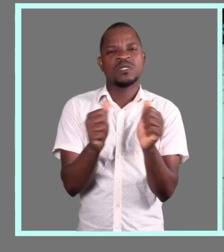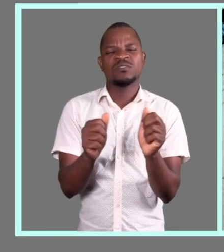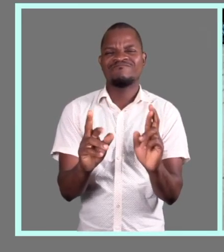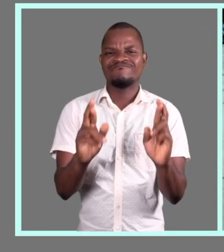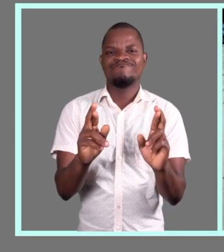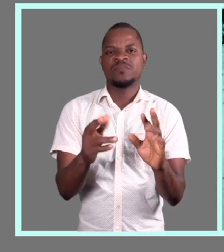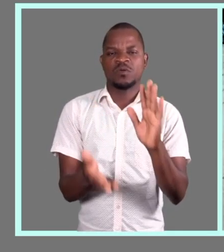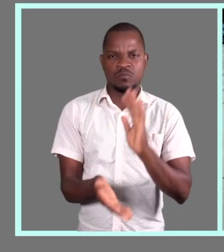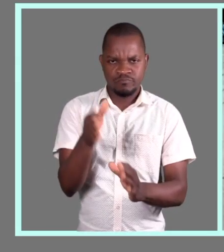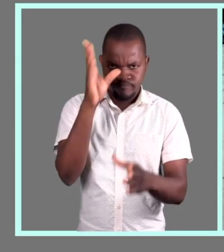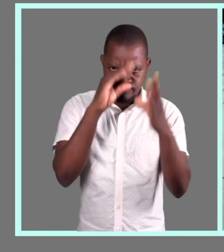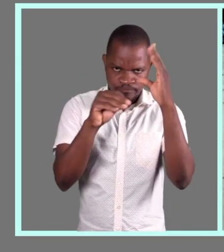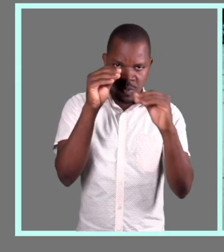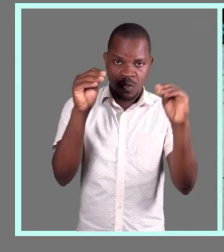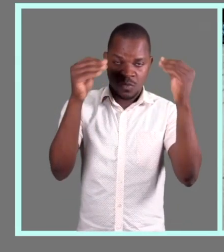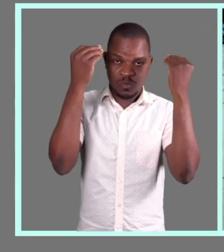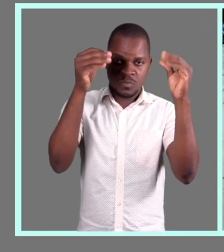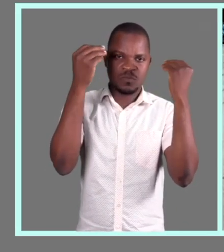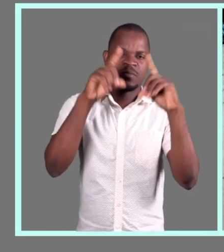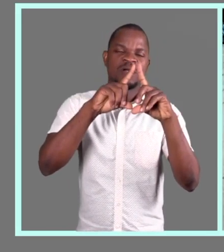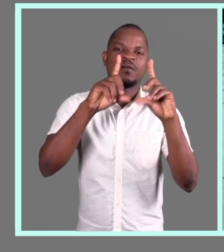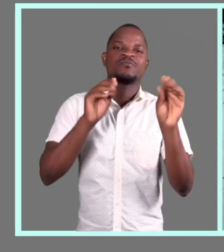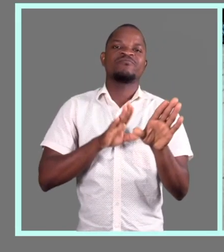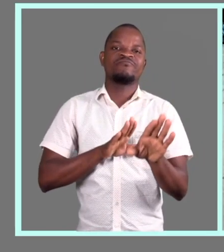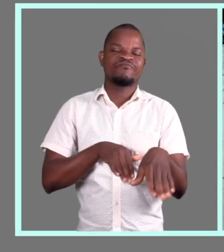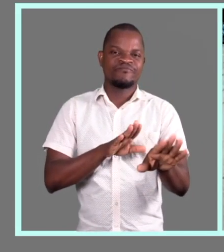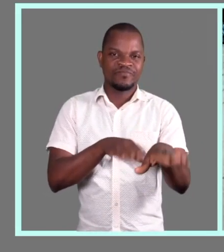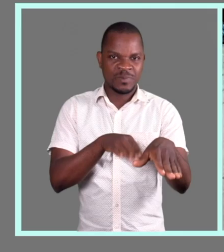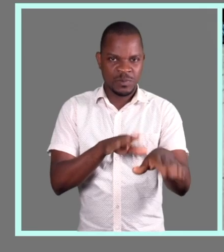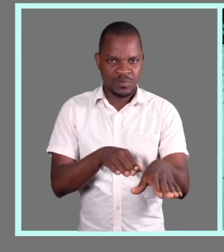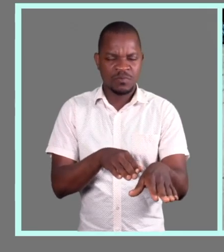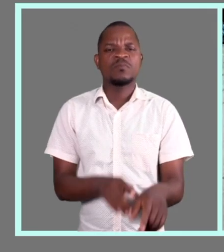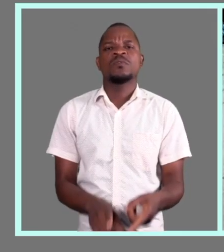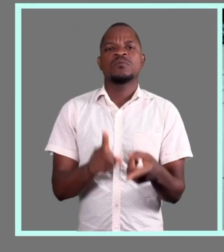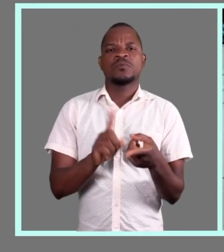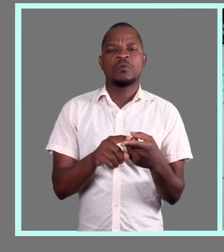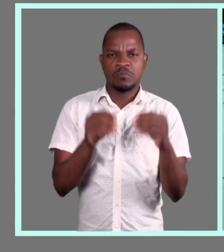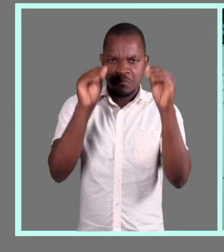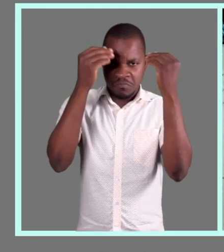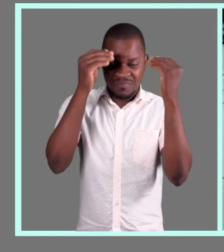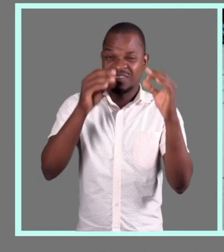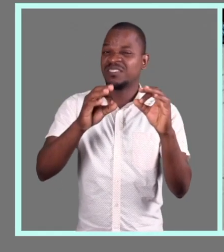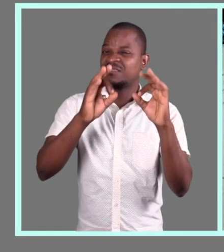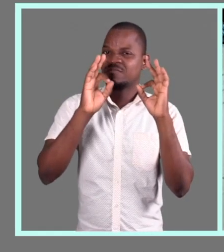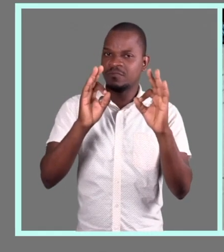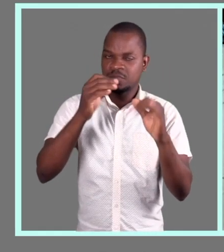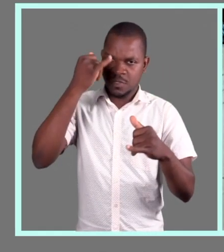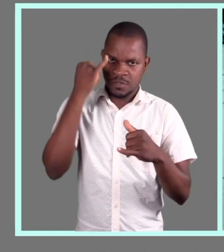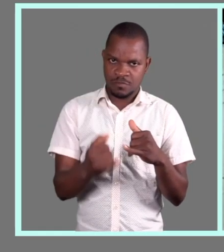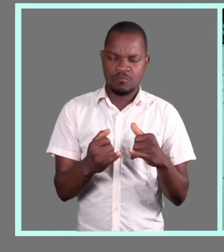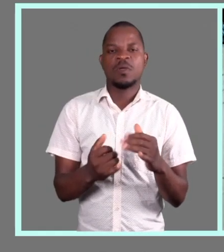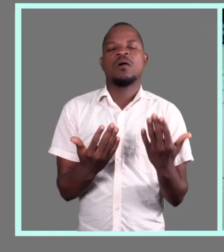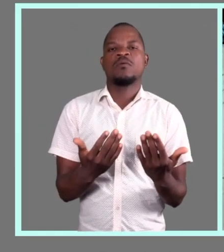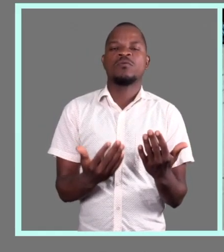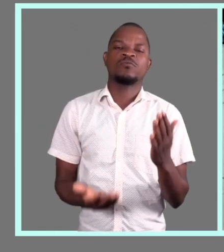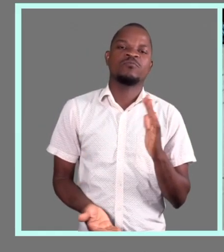conseguiu tirar o curso de corte e costura. E, quando tirou